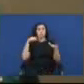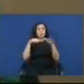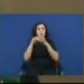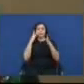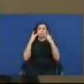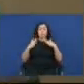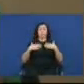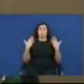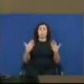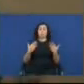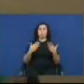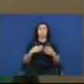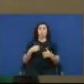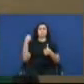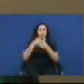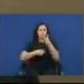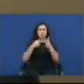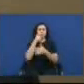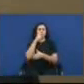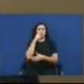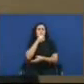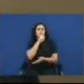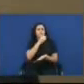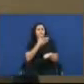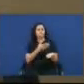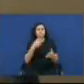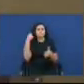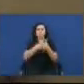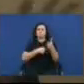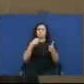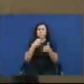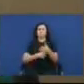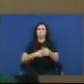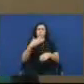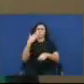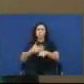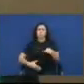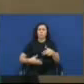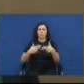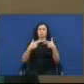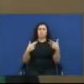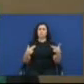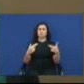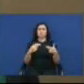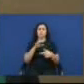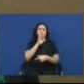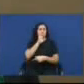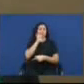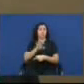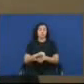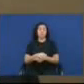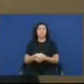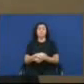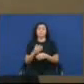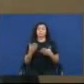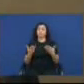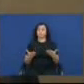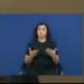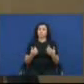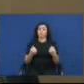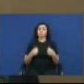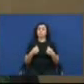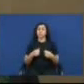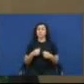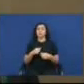vez um indivíduo foi lá e agrediu uma senhora que estava na bilheteria, cortou a perna dela com uma lata, enfim. A gente tinha